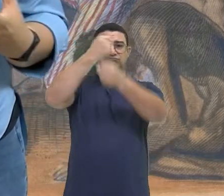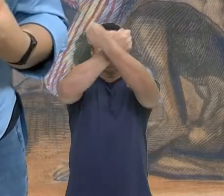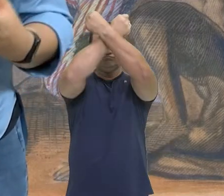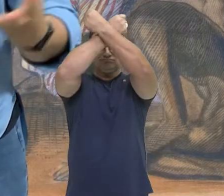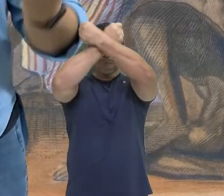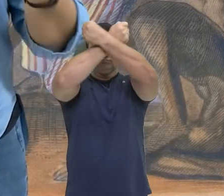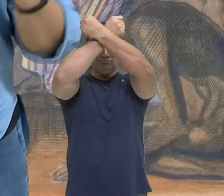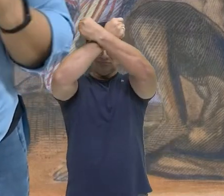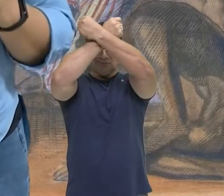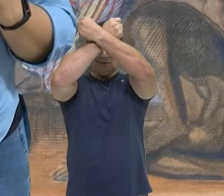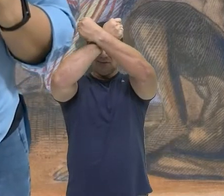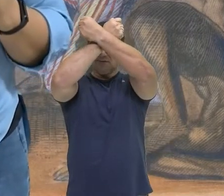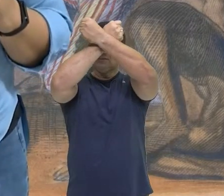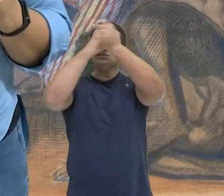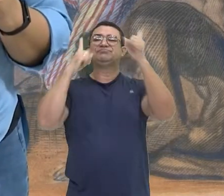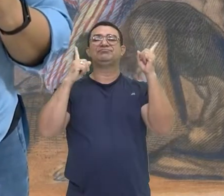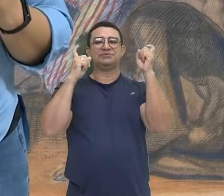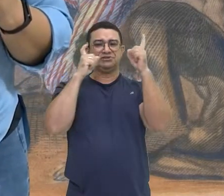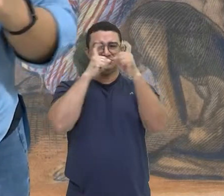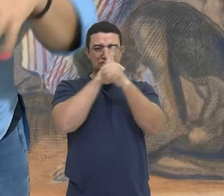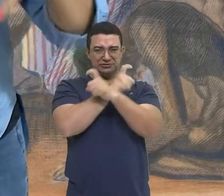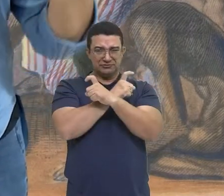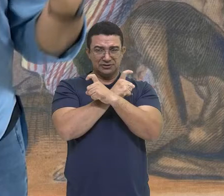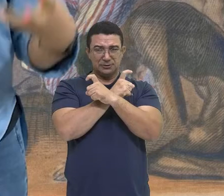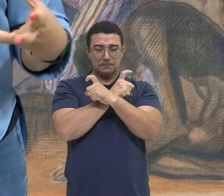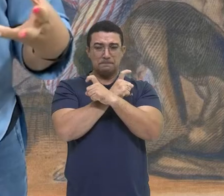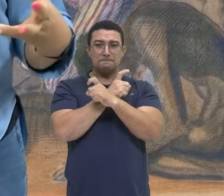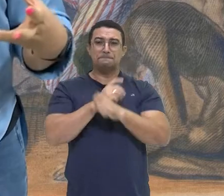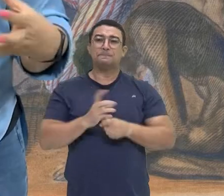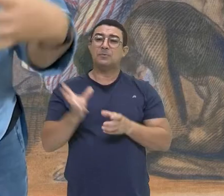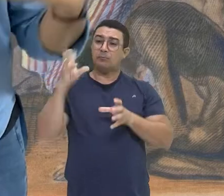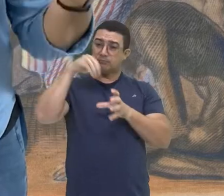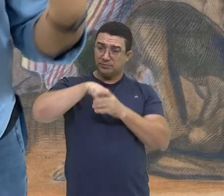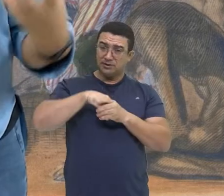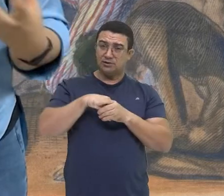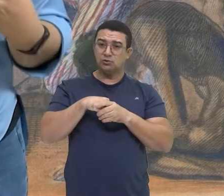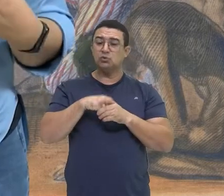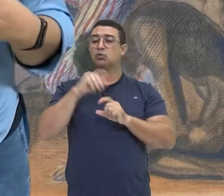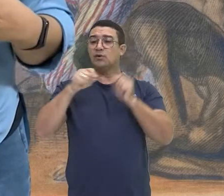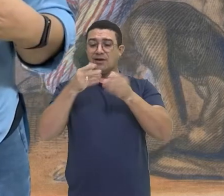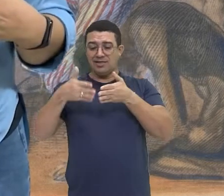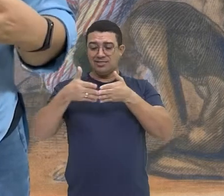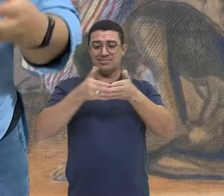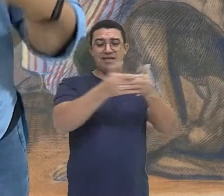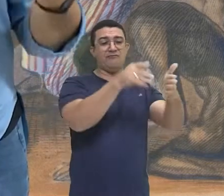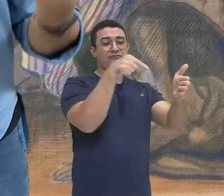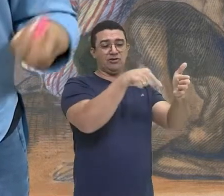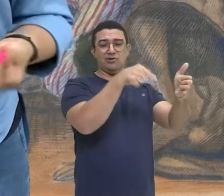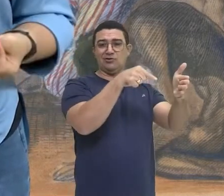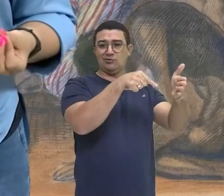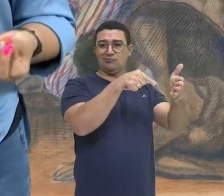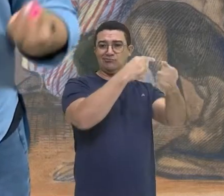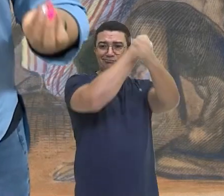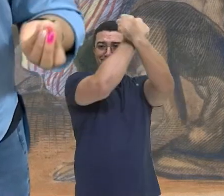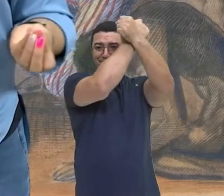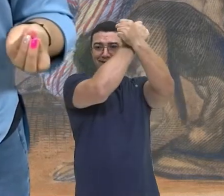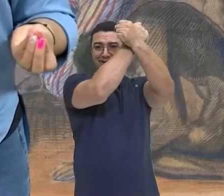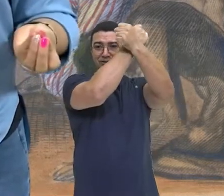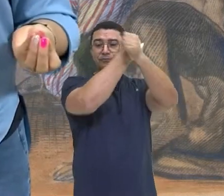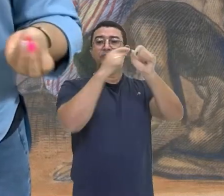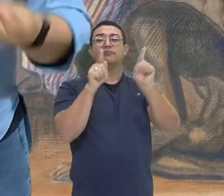em condições muito difíceis para o nosso território, dentro dos chamados navios negreiros. O fato é que o tráfico